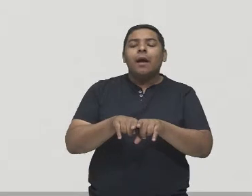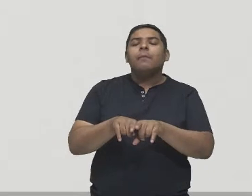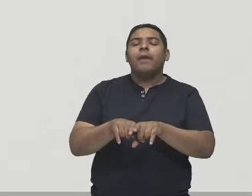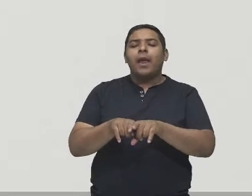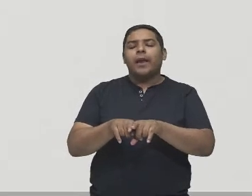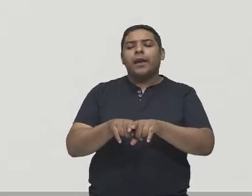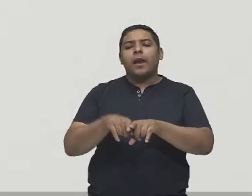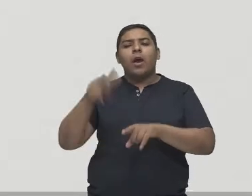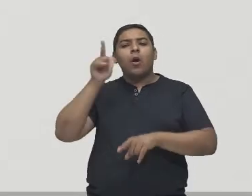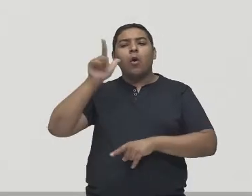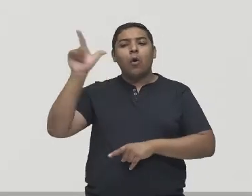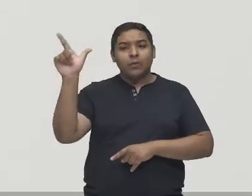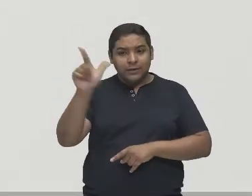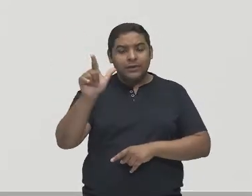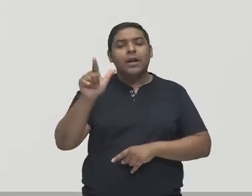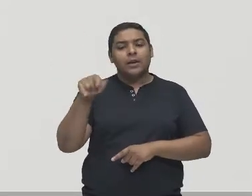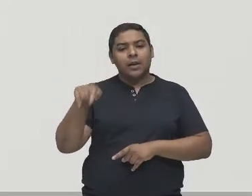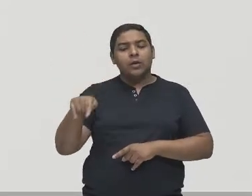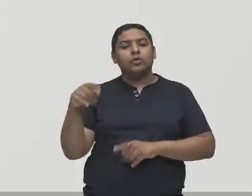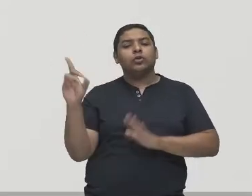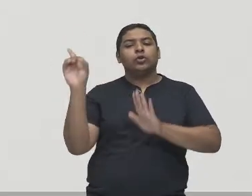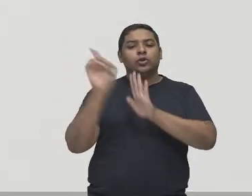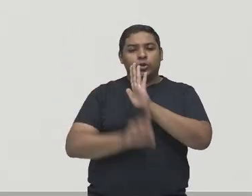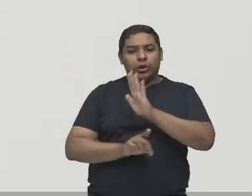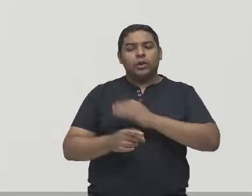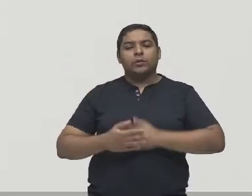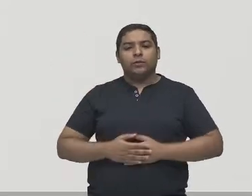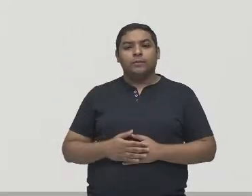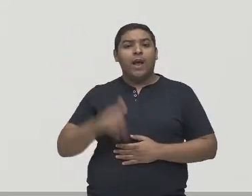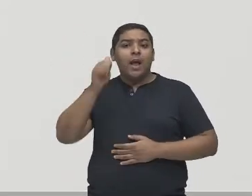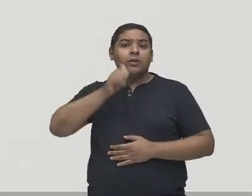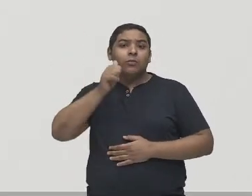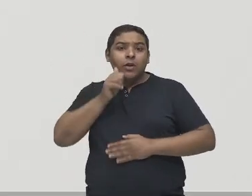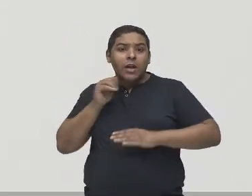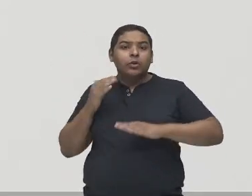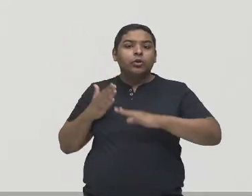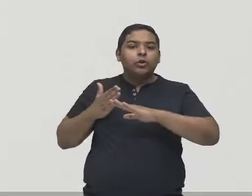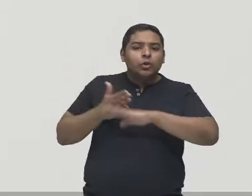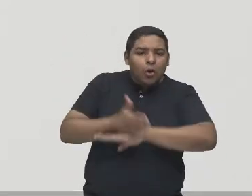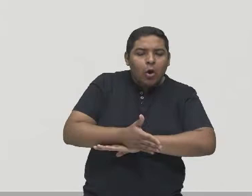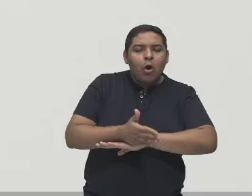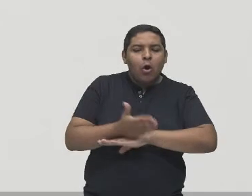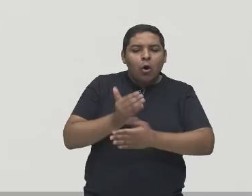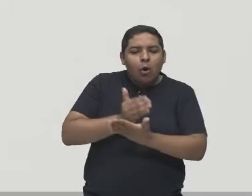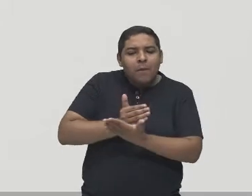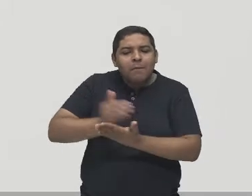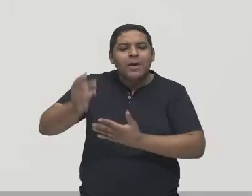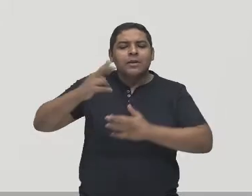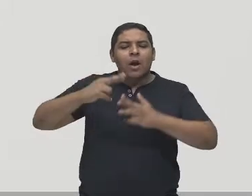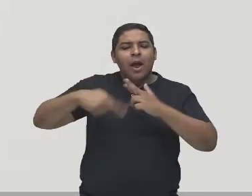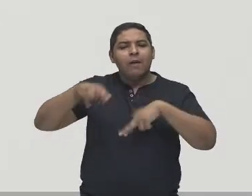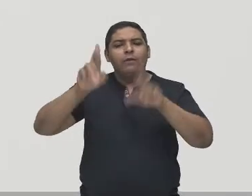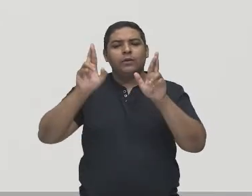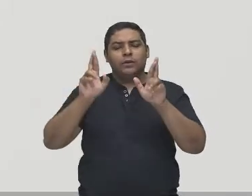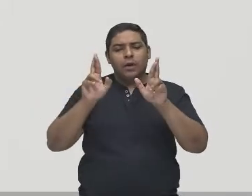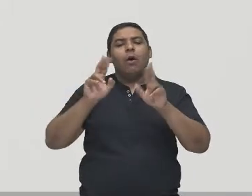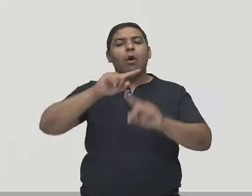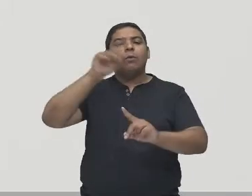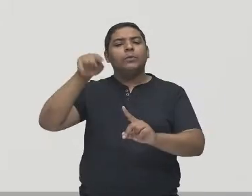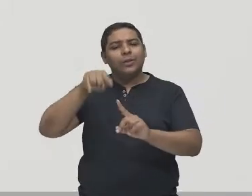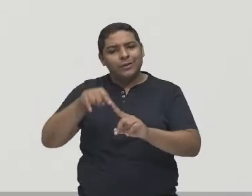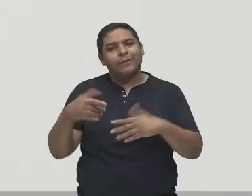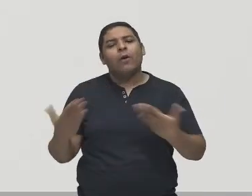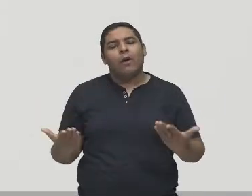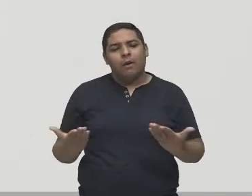seus direitos. Então, quando as mulheres entram nesse processo revolucionário, o seu ideal é justamente esse, gente.